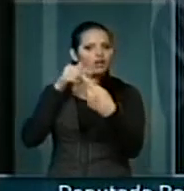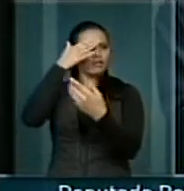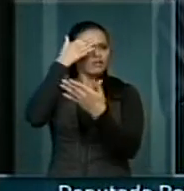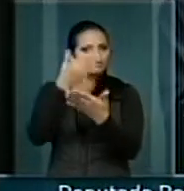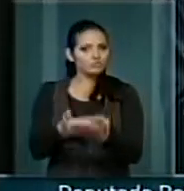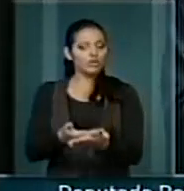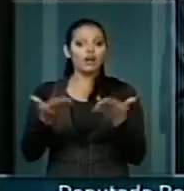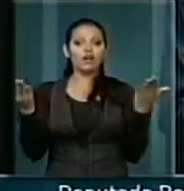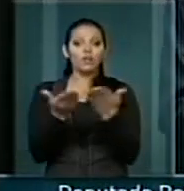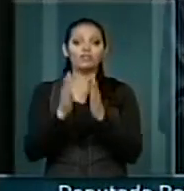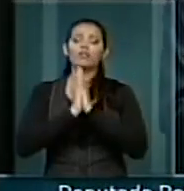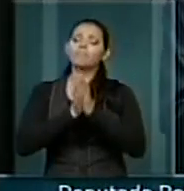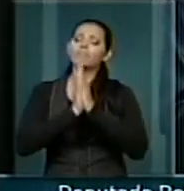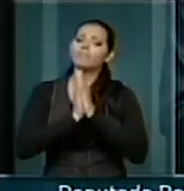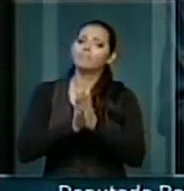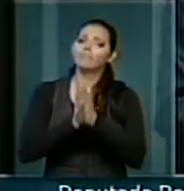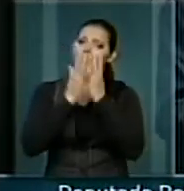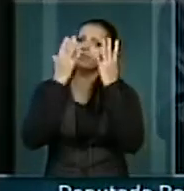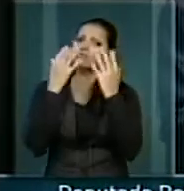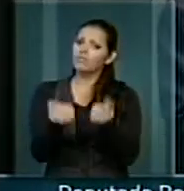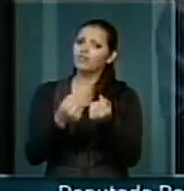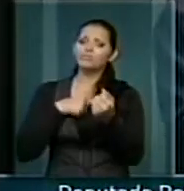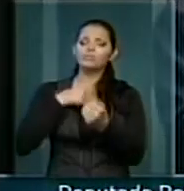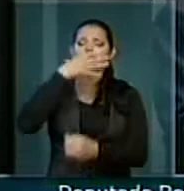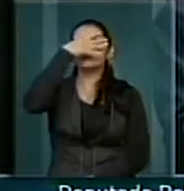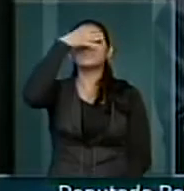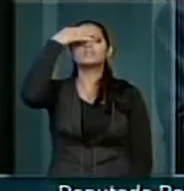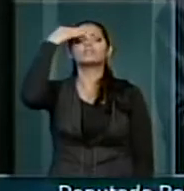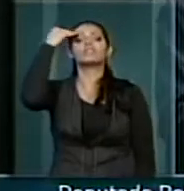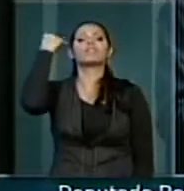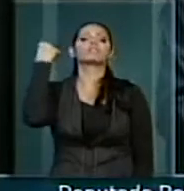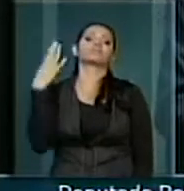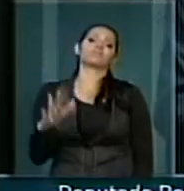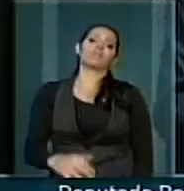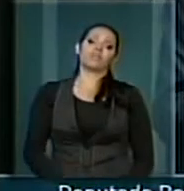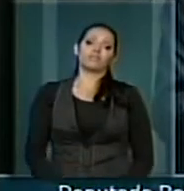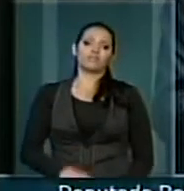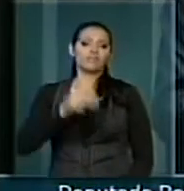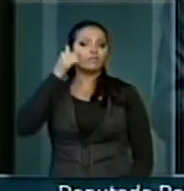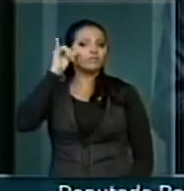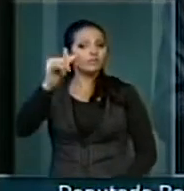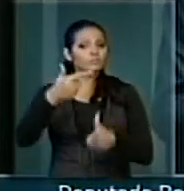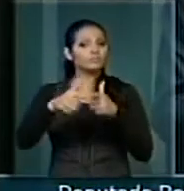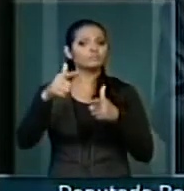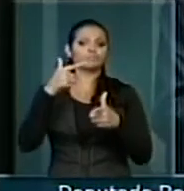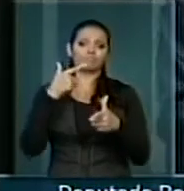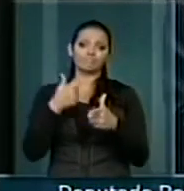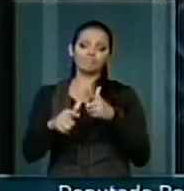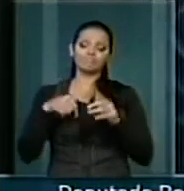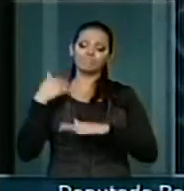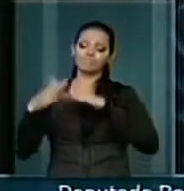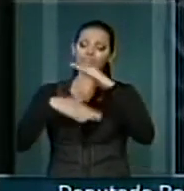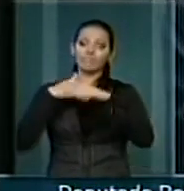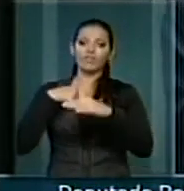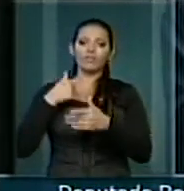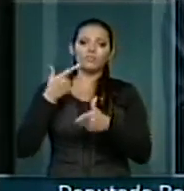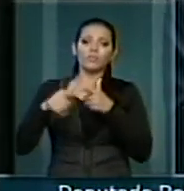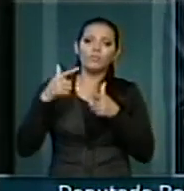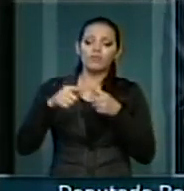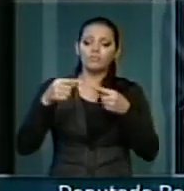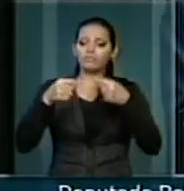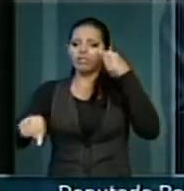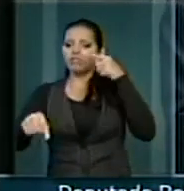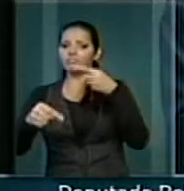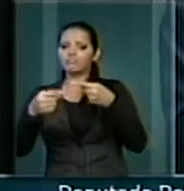agora, faço um apelo, vamos virar essa página e evitar um clima que potencialize as tensões e